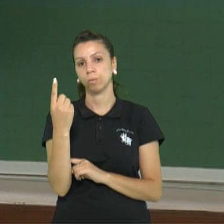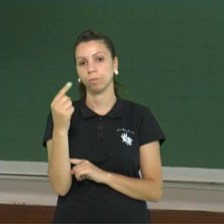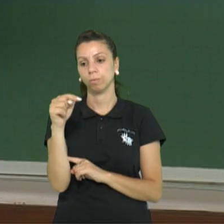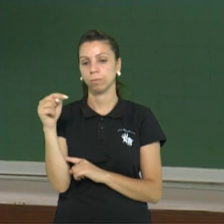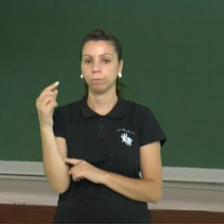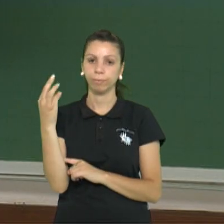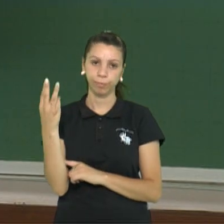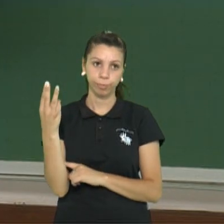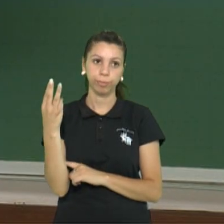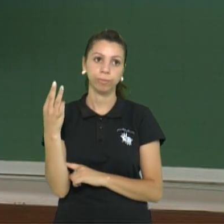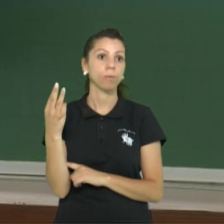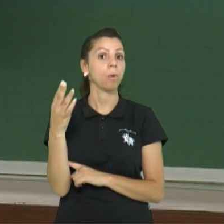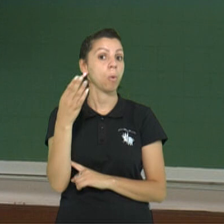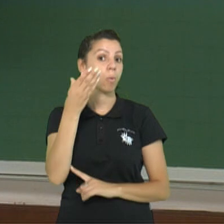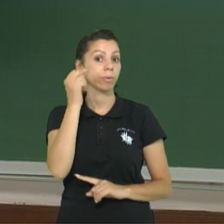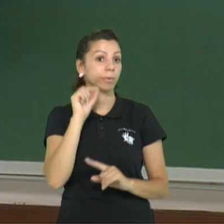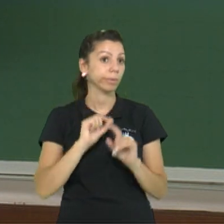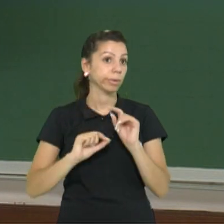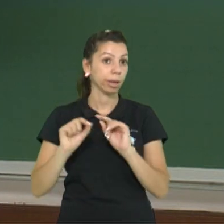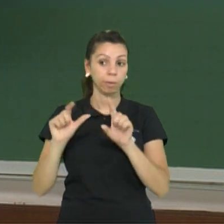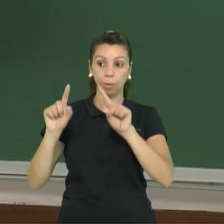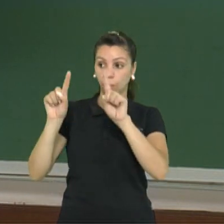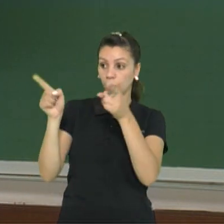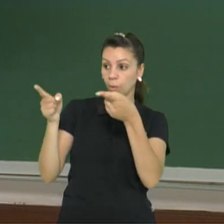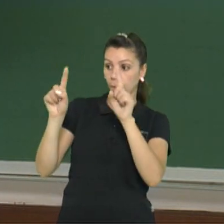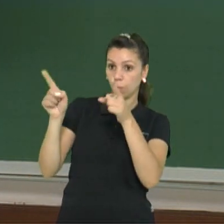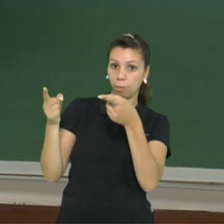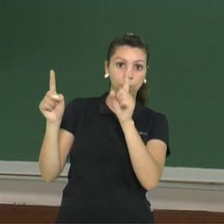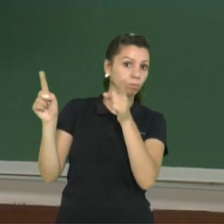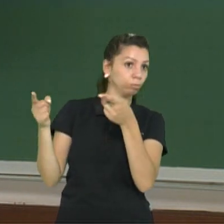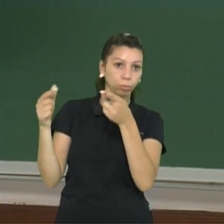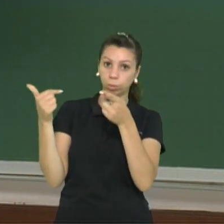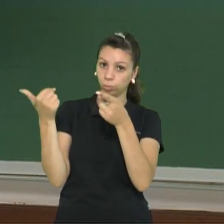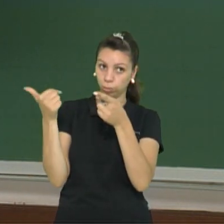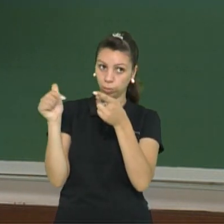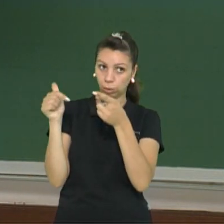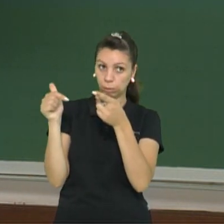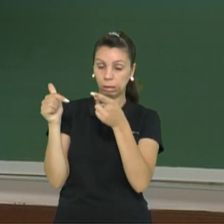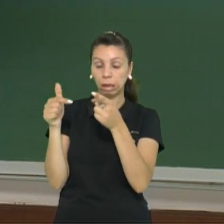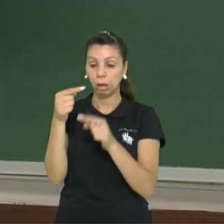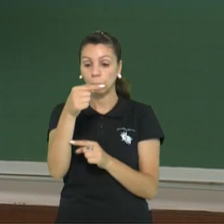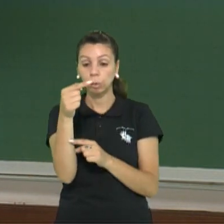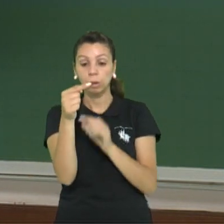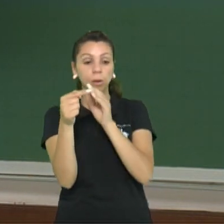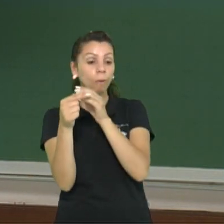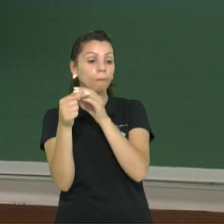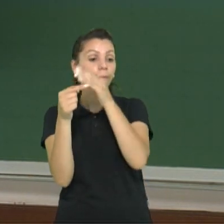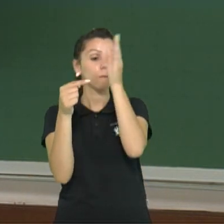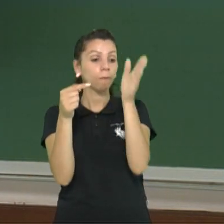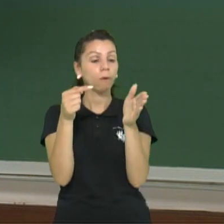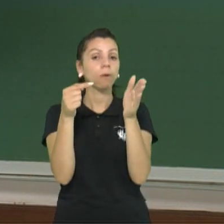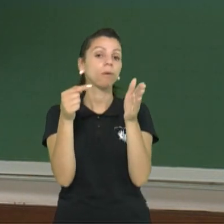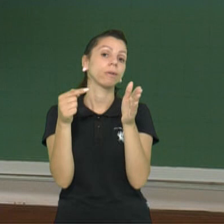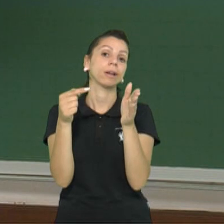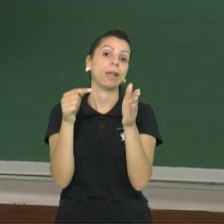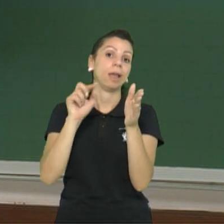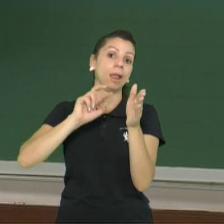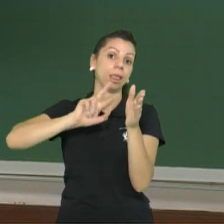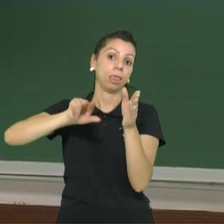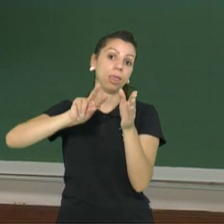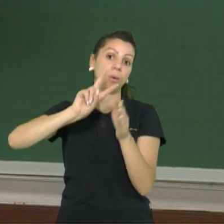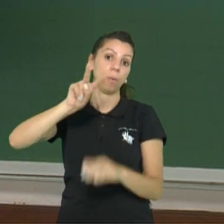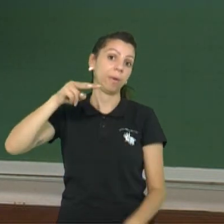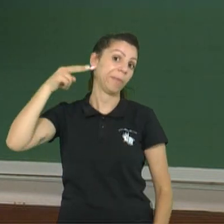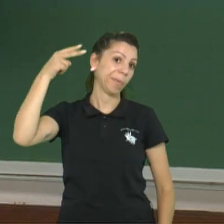ó. Como não tem parênteses aqui, esse sinal está fora do parênteses, ele não é elevado ao quadrado,